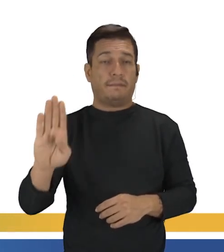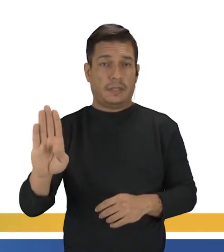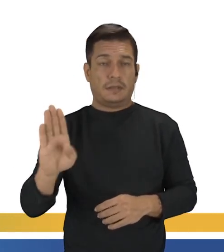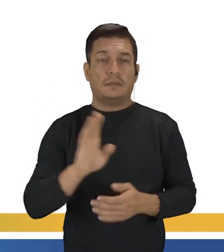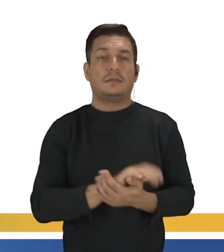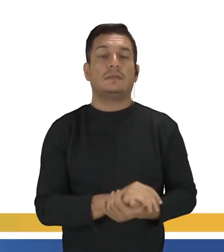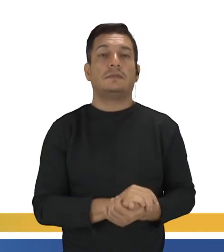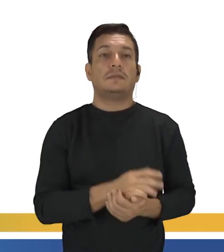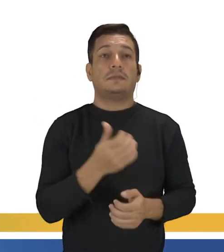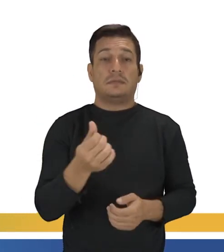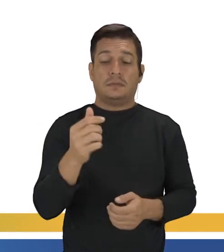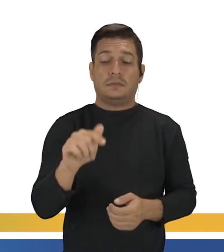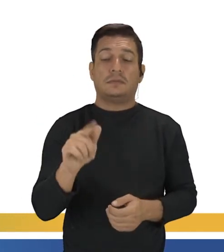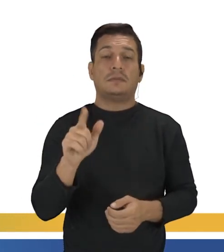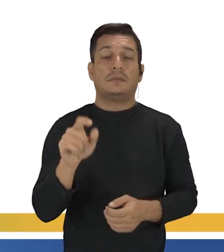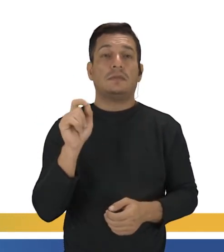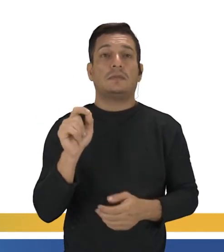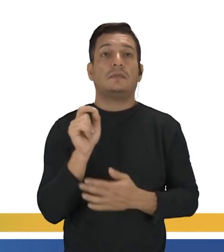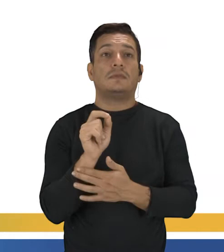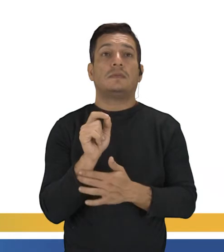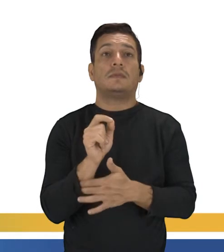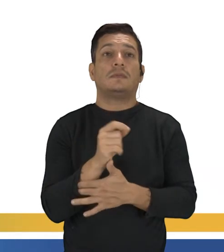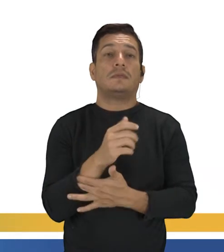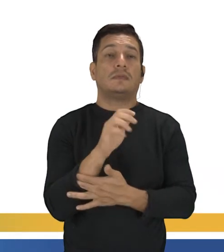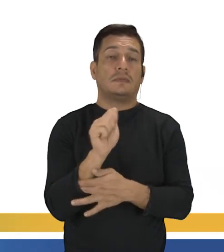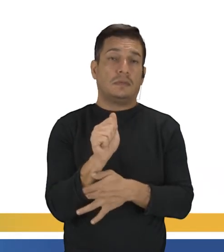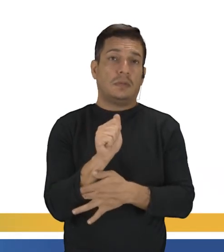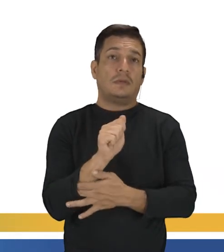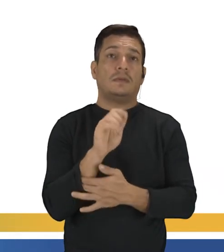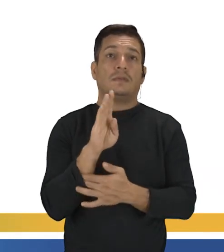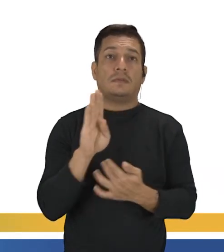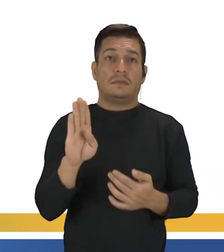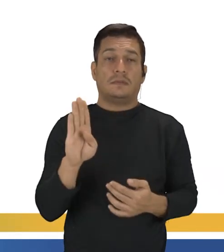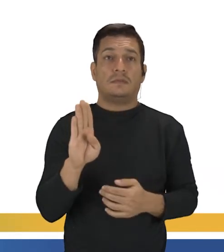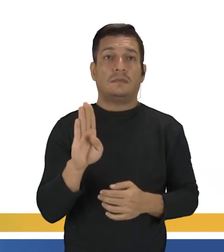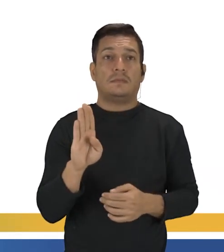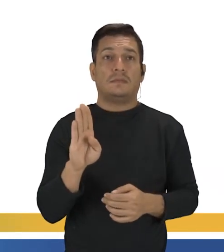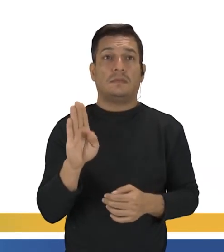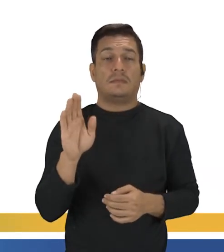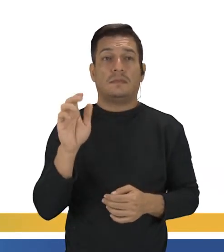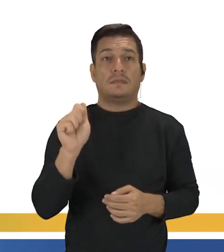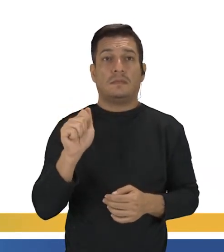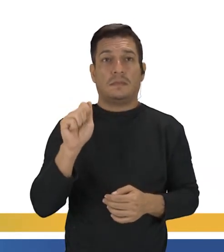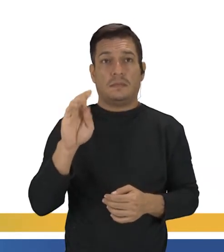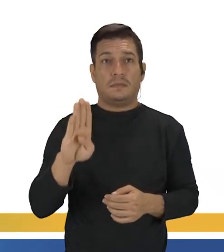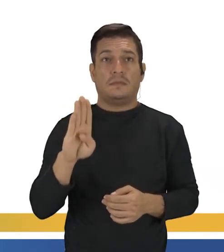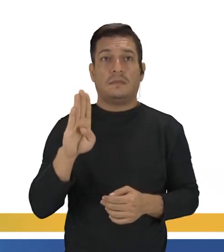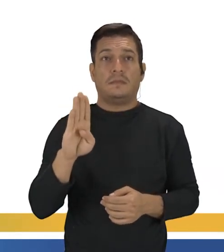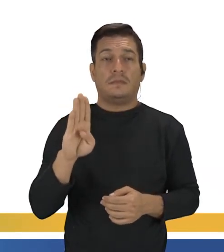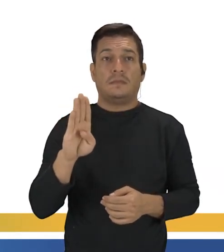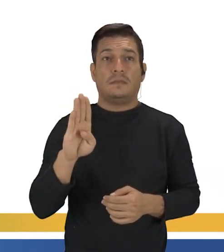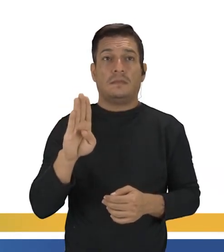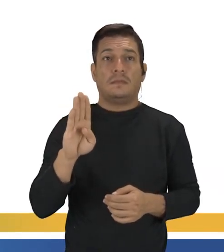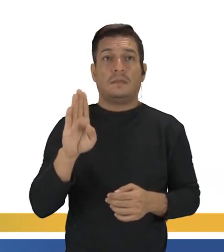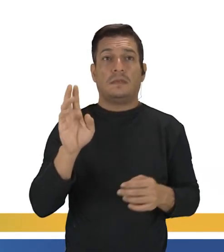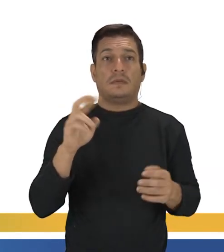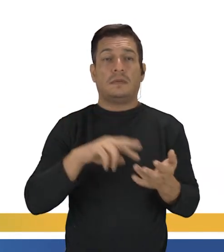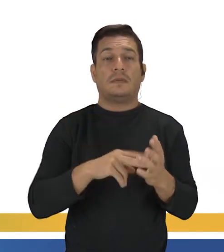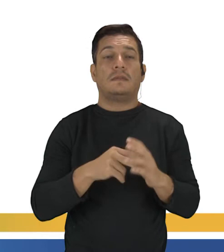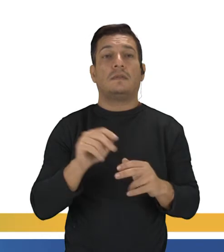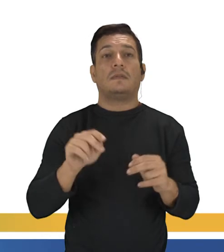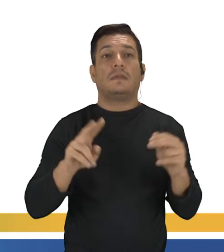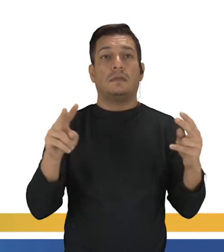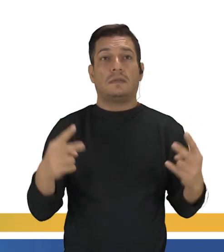de B. E 6 e 7 tá, é o que está tanto em A quanto em B. É o que a gente chama de A e B. É o que forma justamente